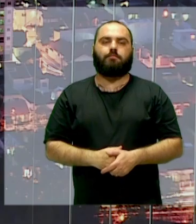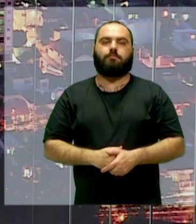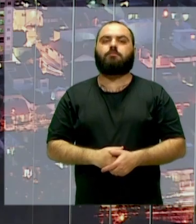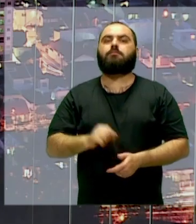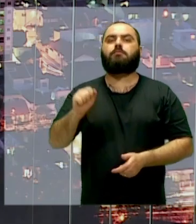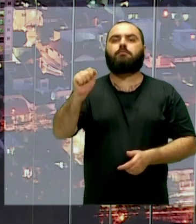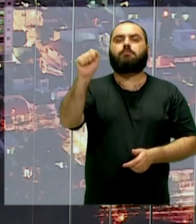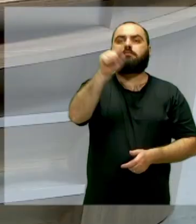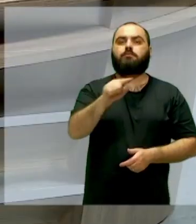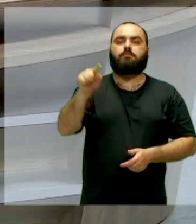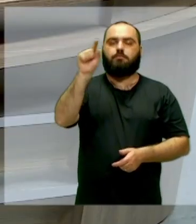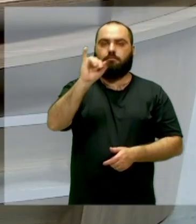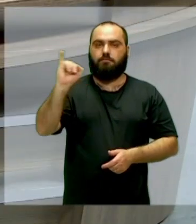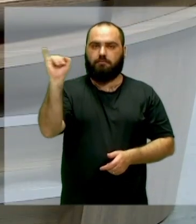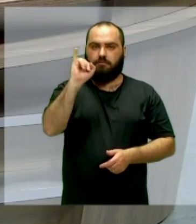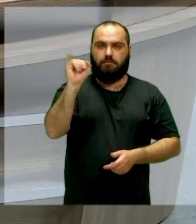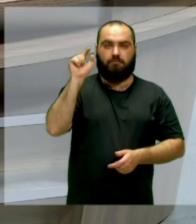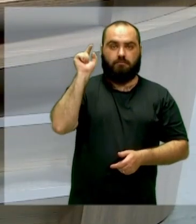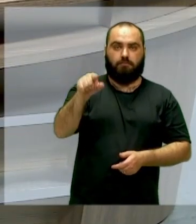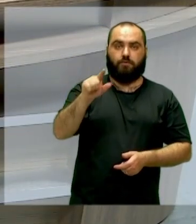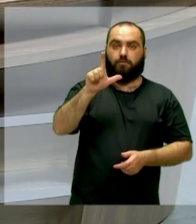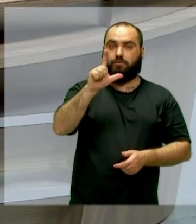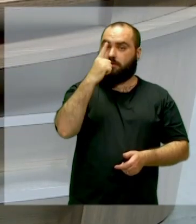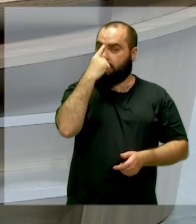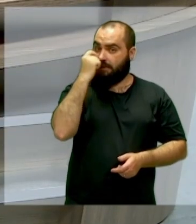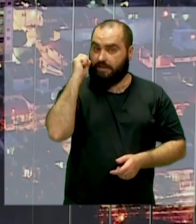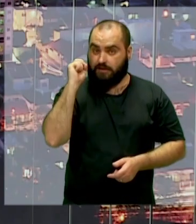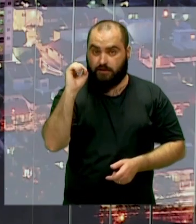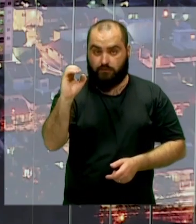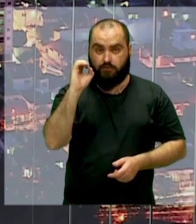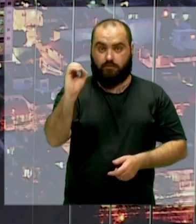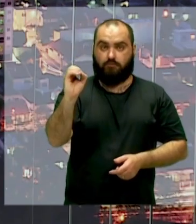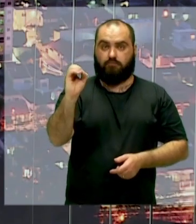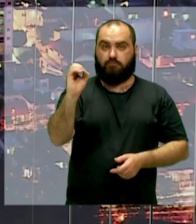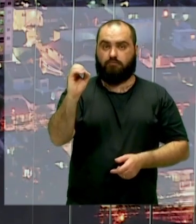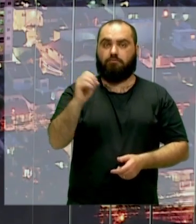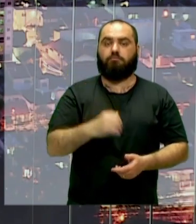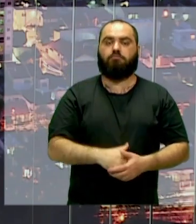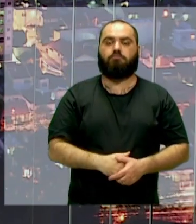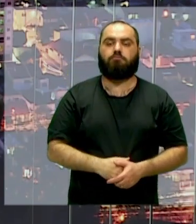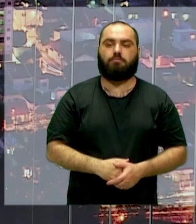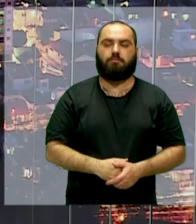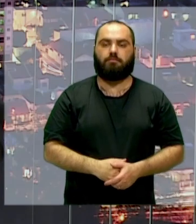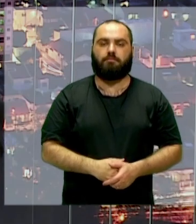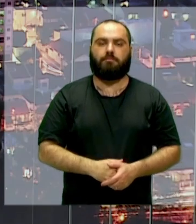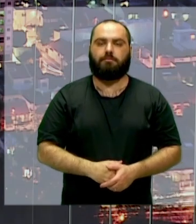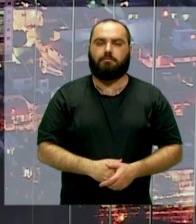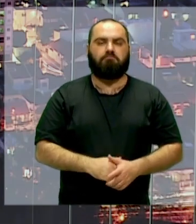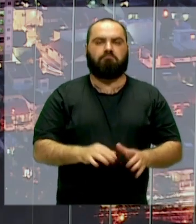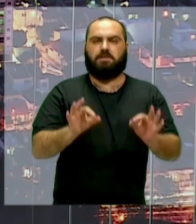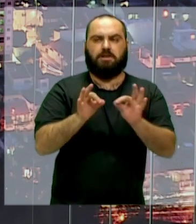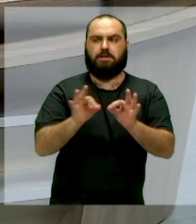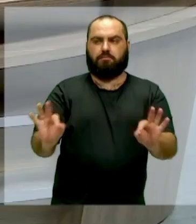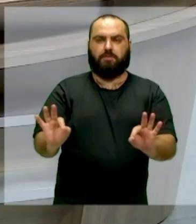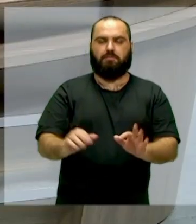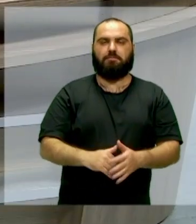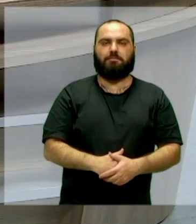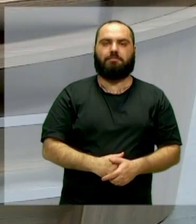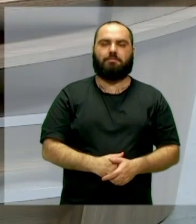@ itaja pxo zero Itajaí Lixo Zero é ISS bem